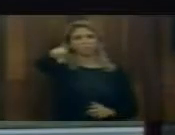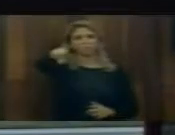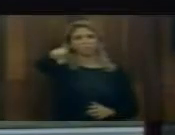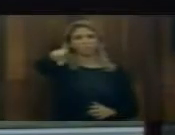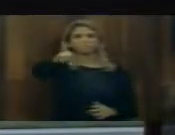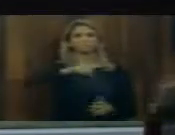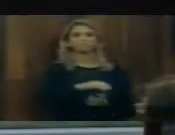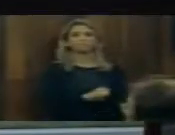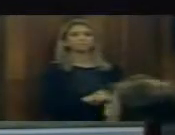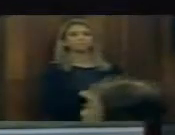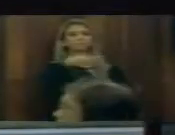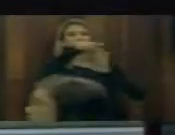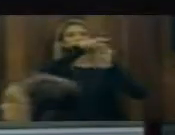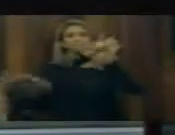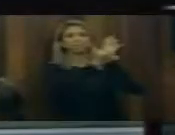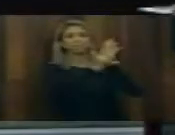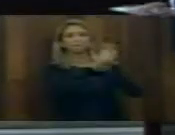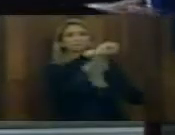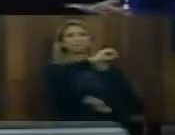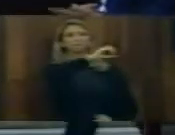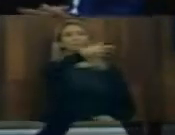48-2019. Projeto de lei